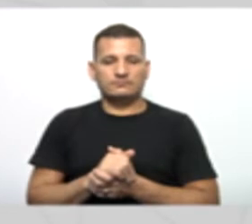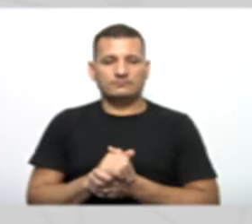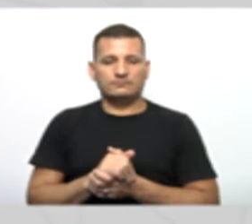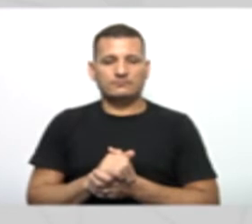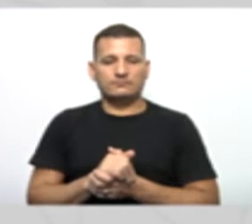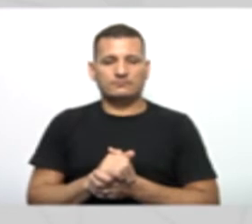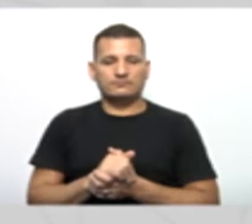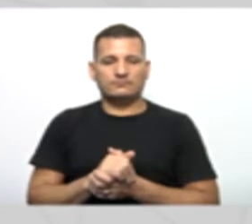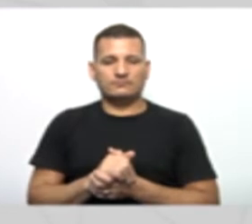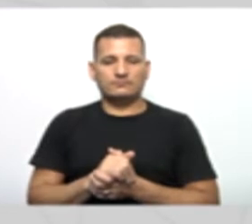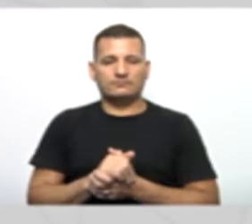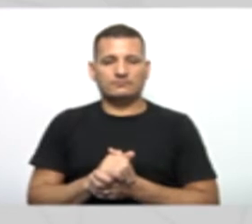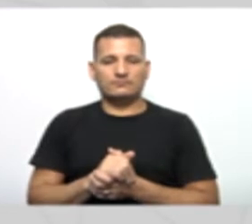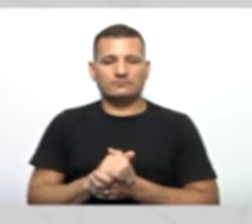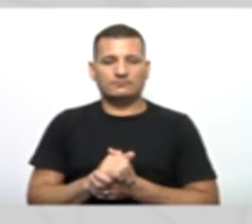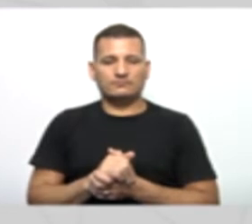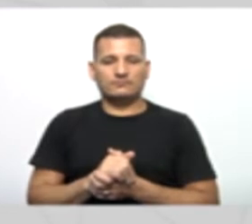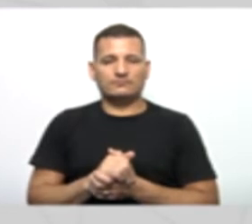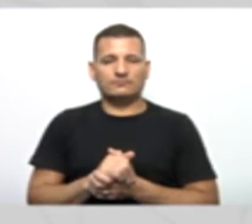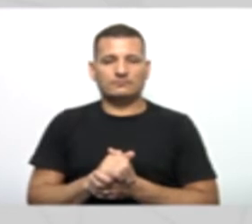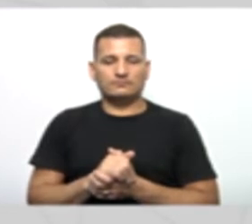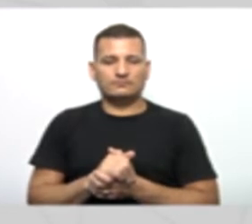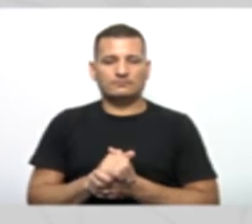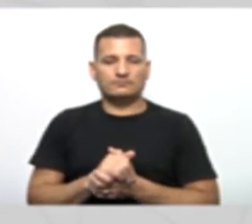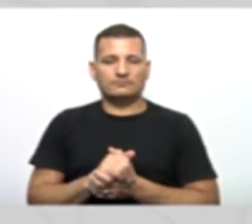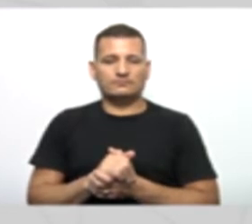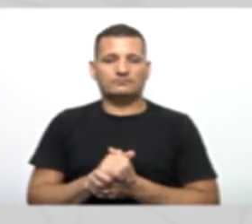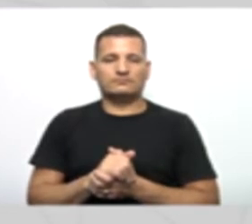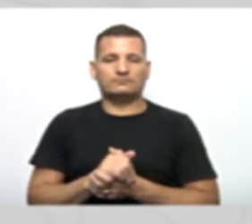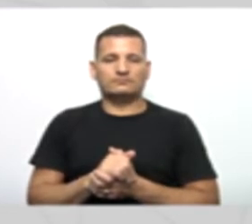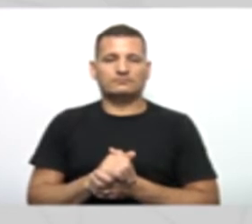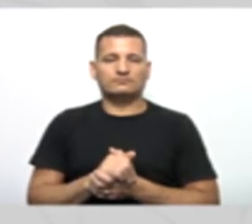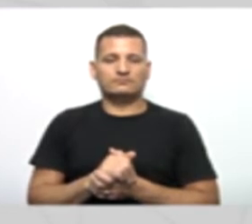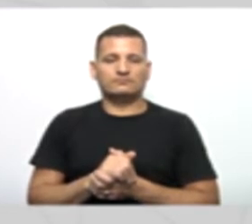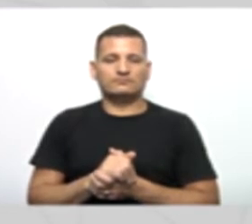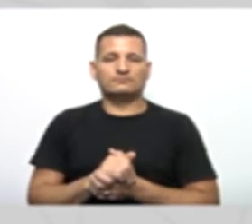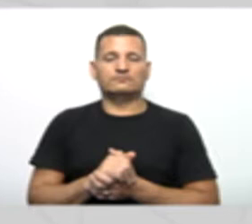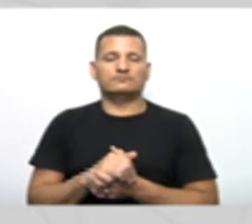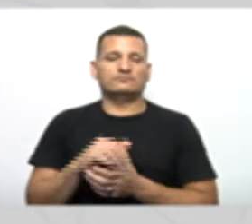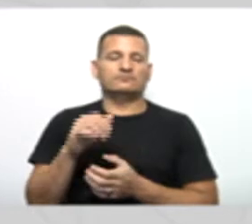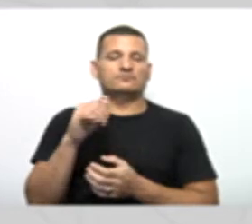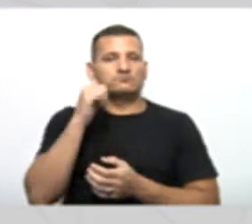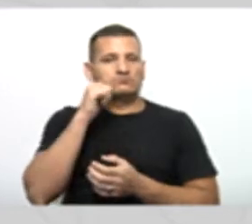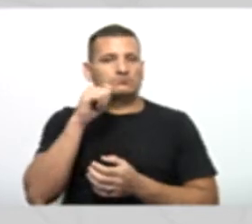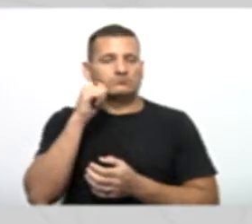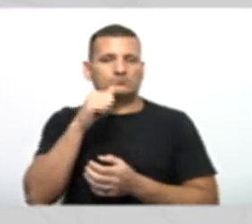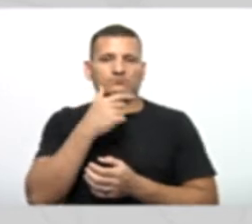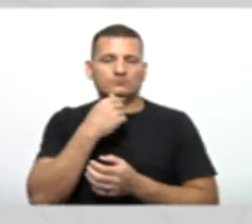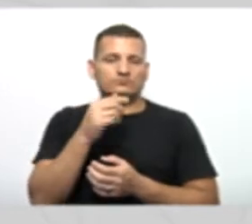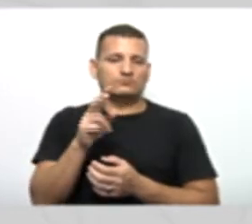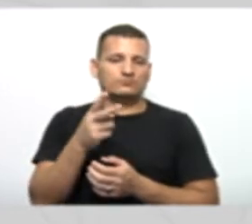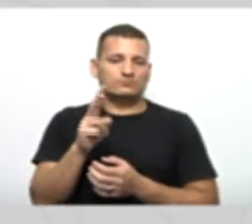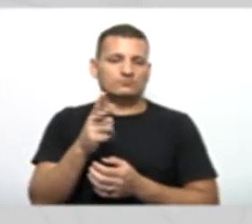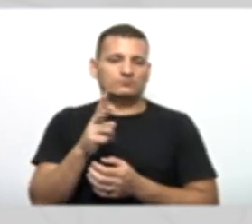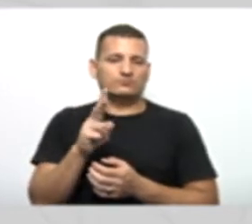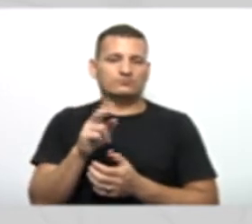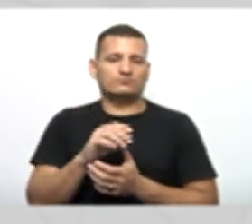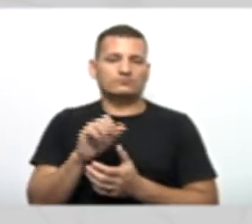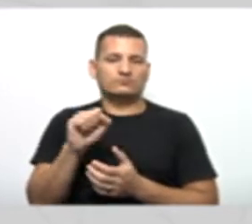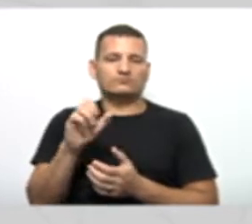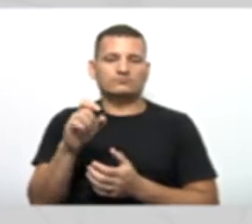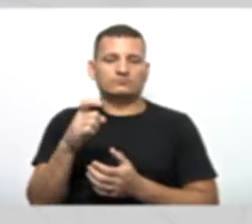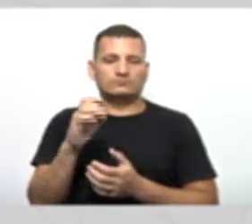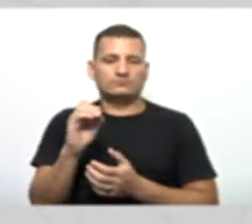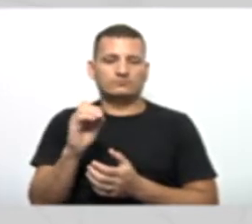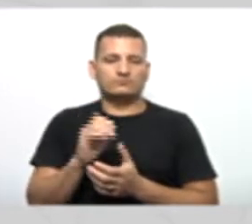12345. Nome, Ana Sá. O sexo, F, entre aspas, porque é um caractere. Quando eu trabalho